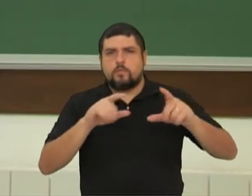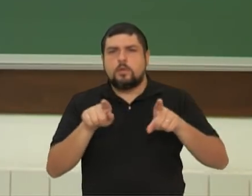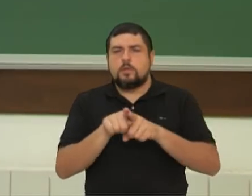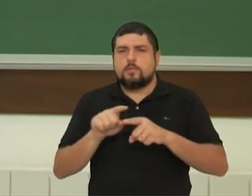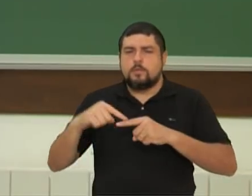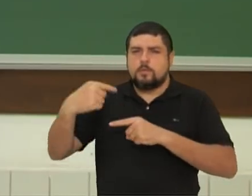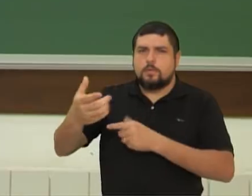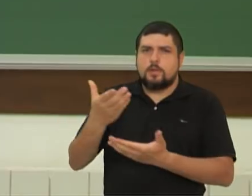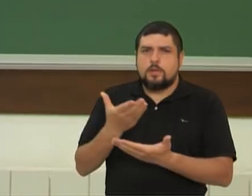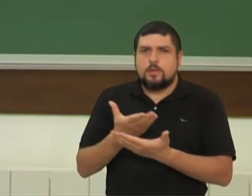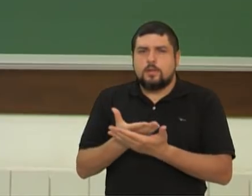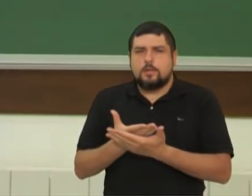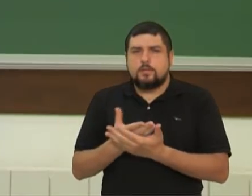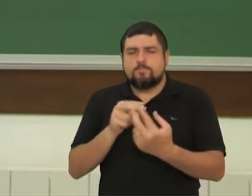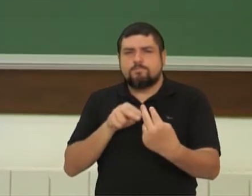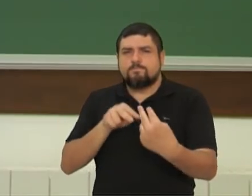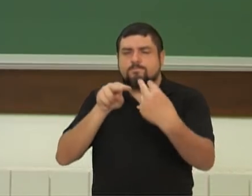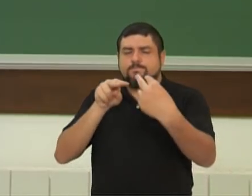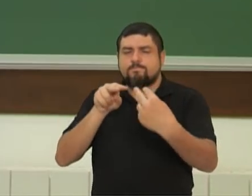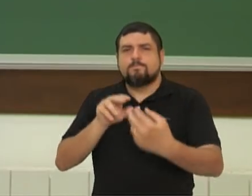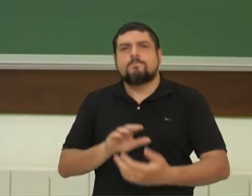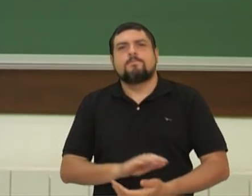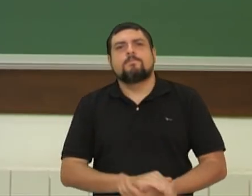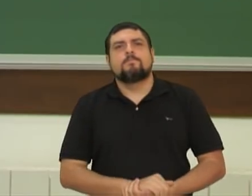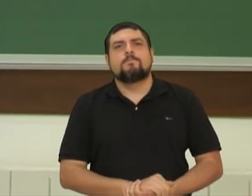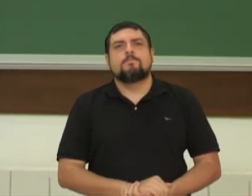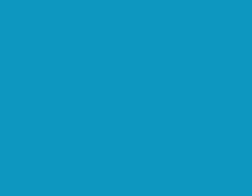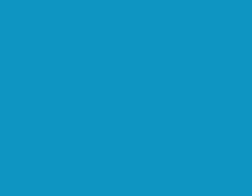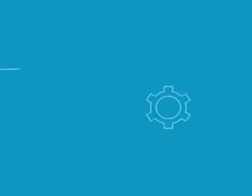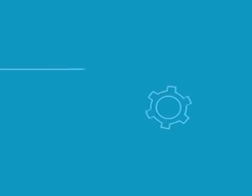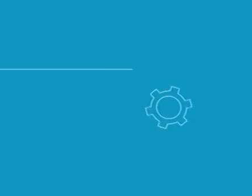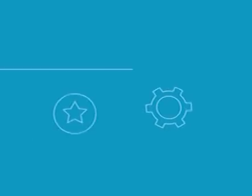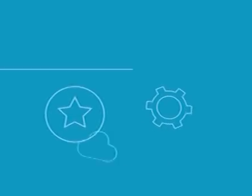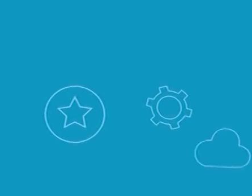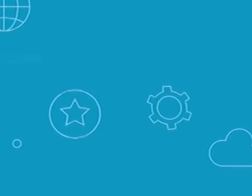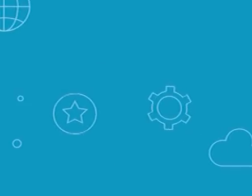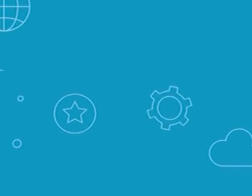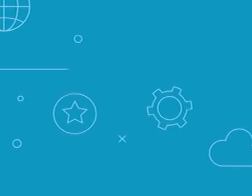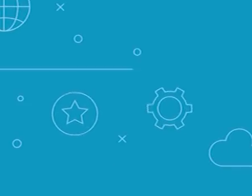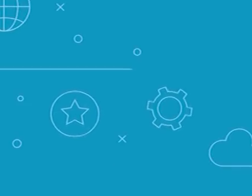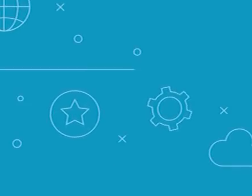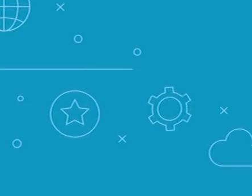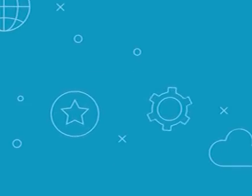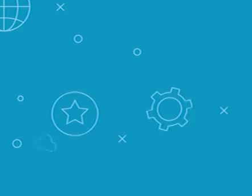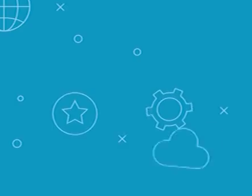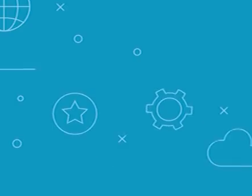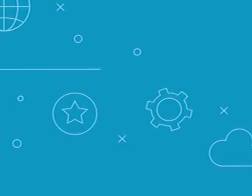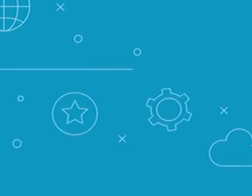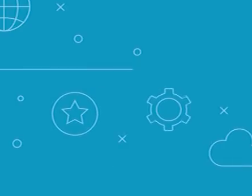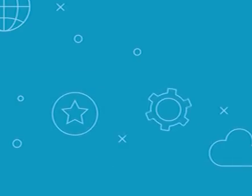próxima aula. Nós nos vemos lá.